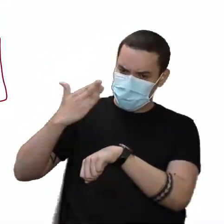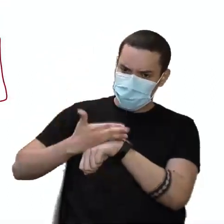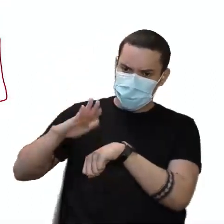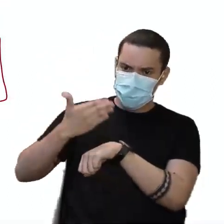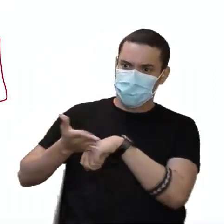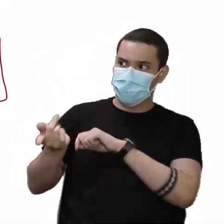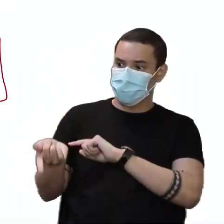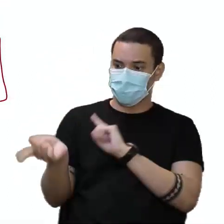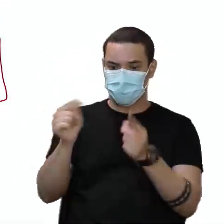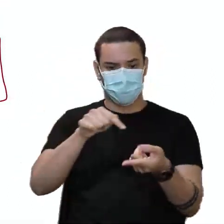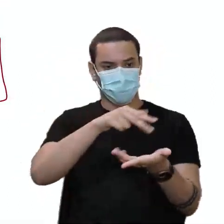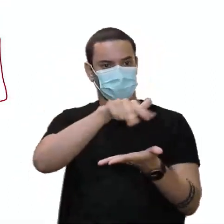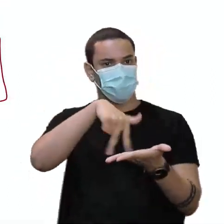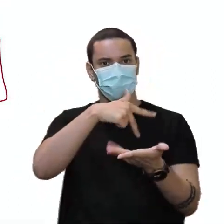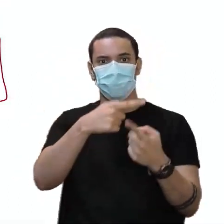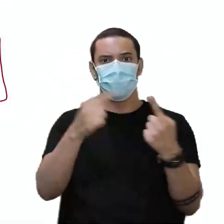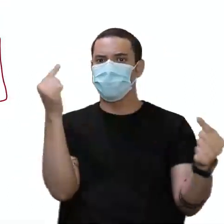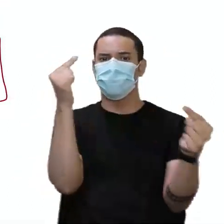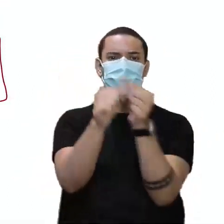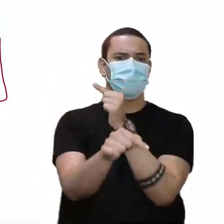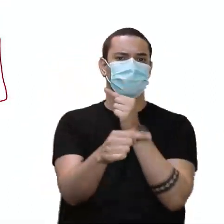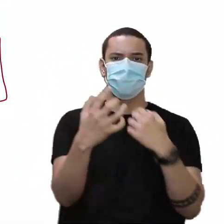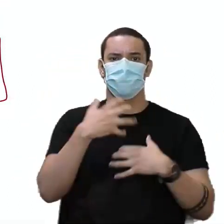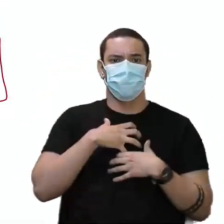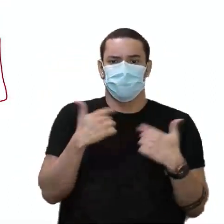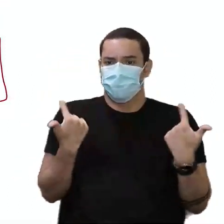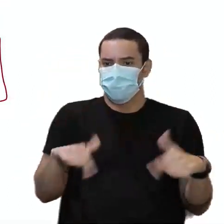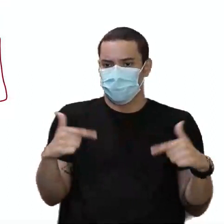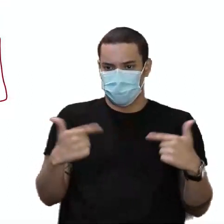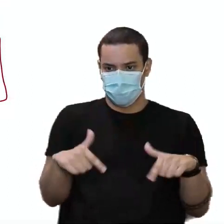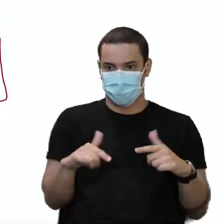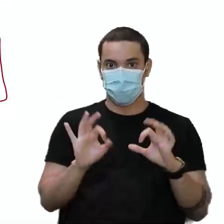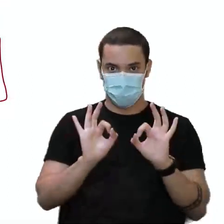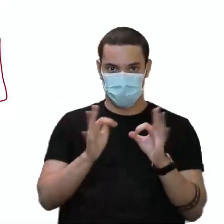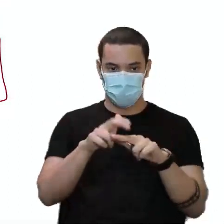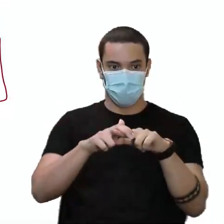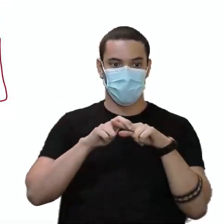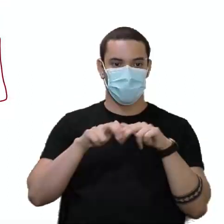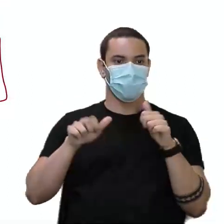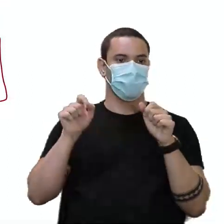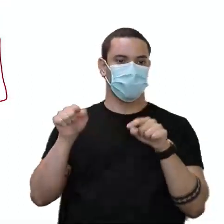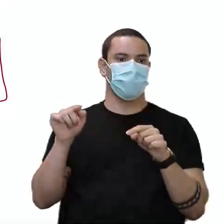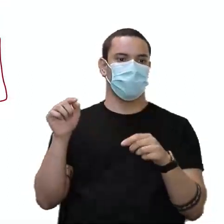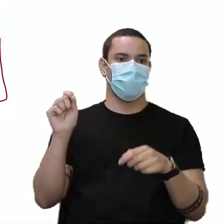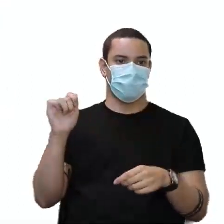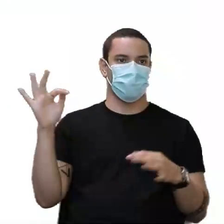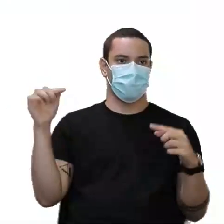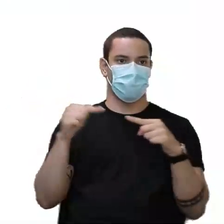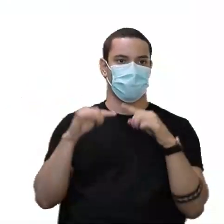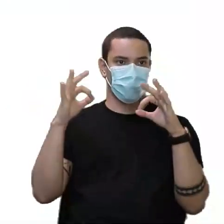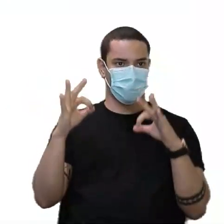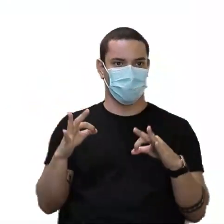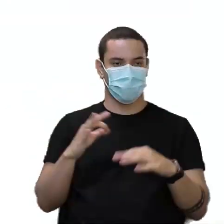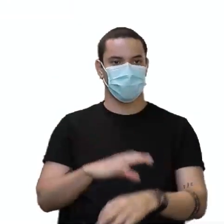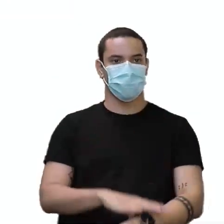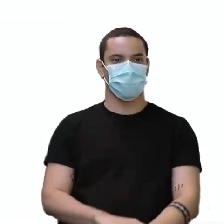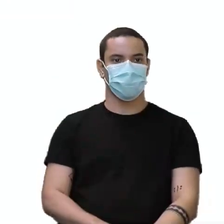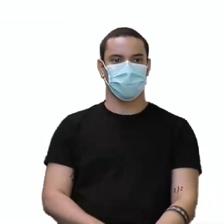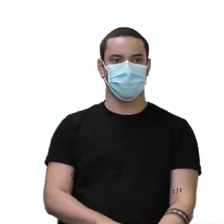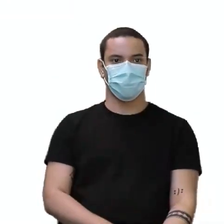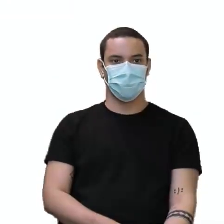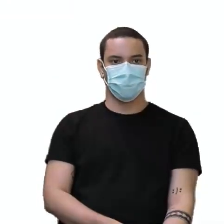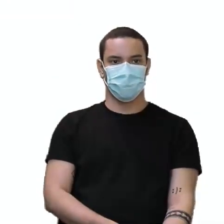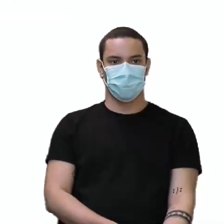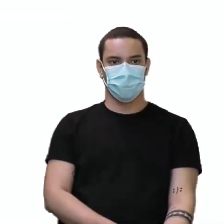depois eles dançaram. Não faz sentido eles ensaiarem depois de uma competição, né? Então é isso aí, a letra A, a resposta correta.